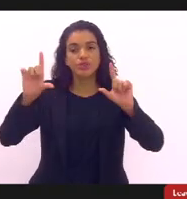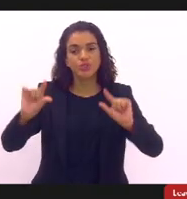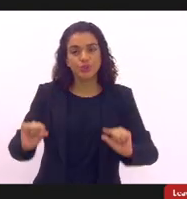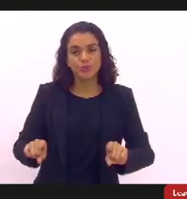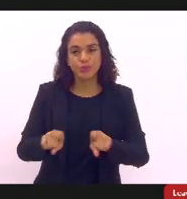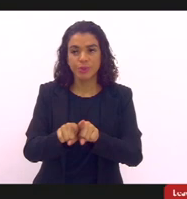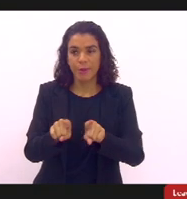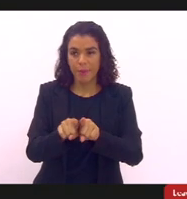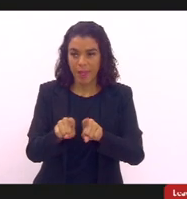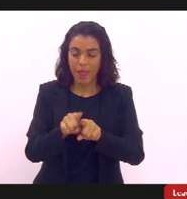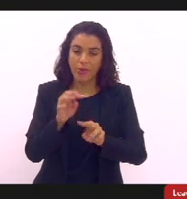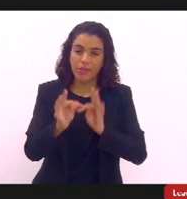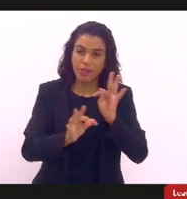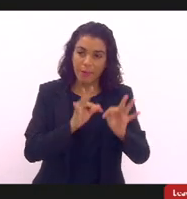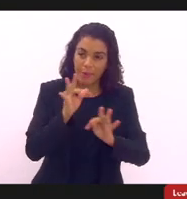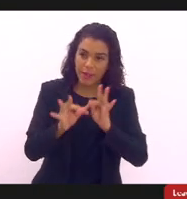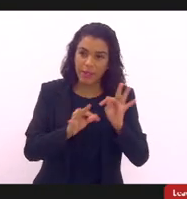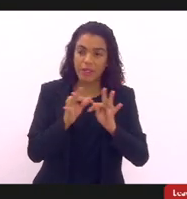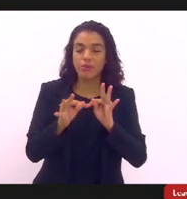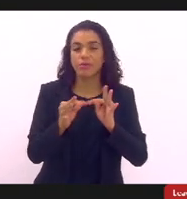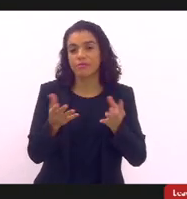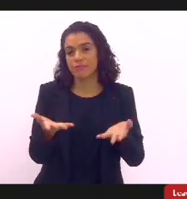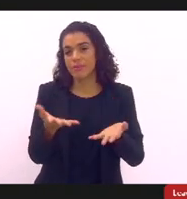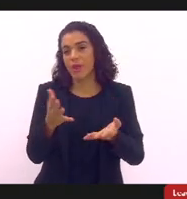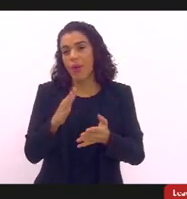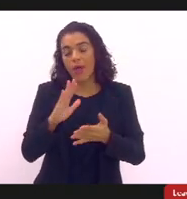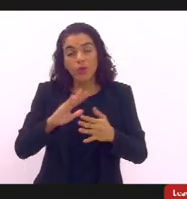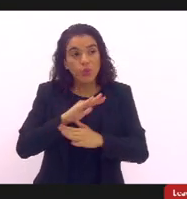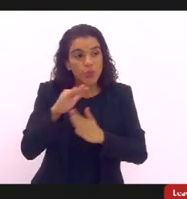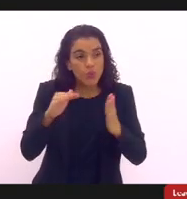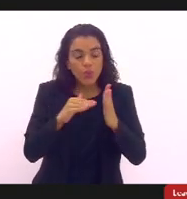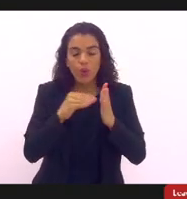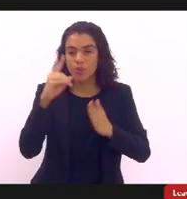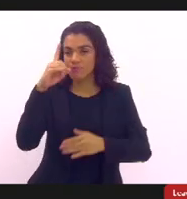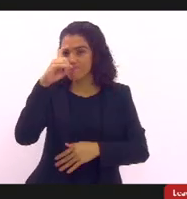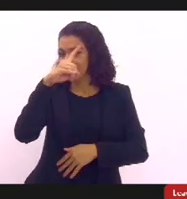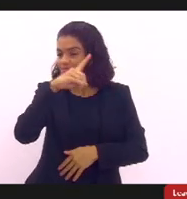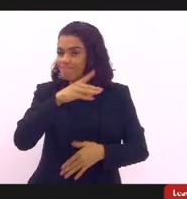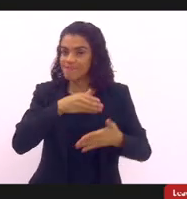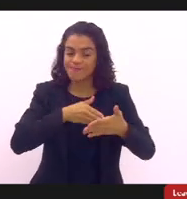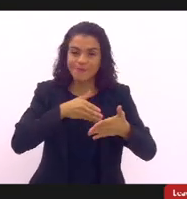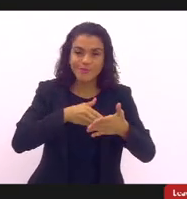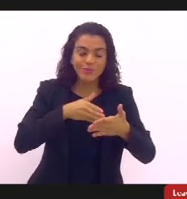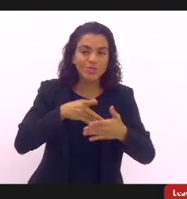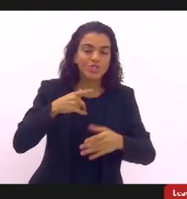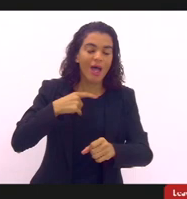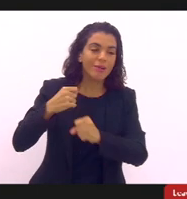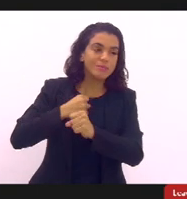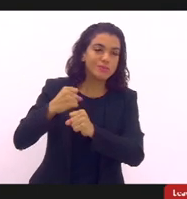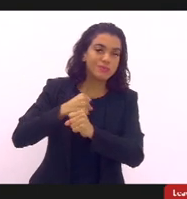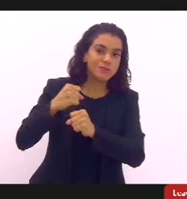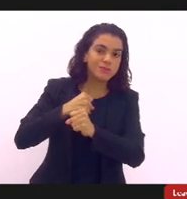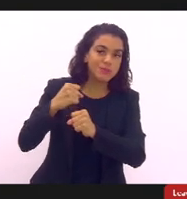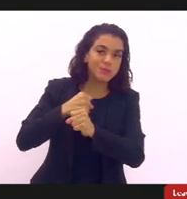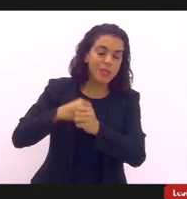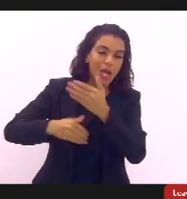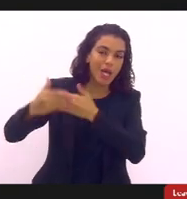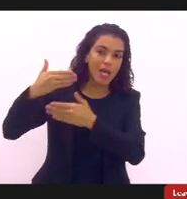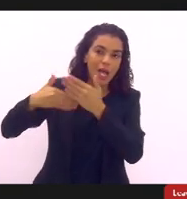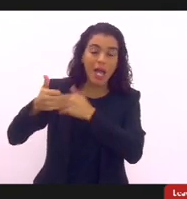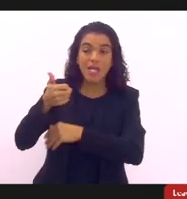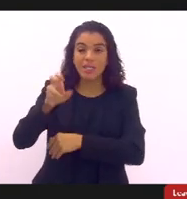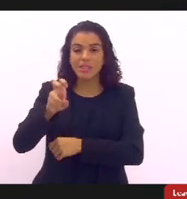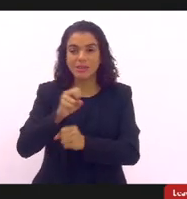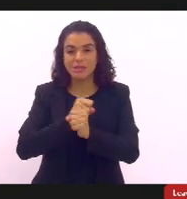privados de liberdade ao tratamento. Isso tudo são dificuldades que eu já ouço falar, a Annalise falava isso já há